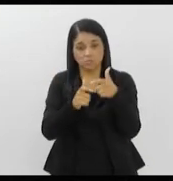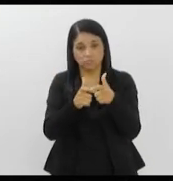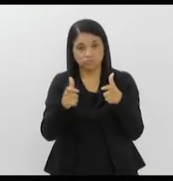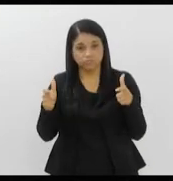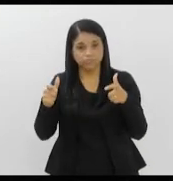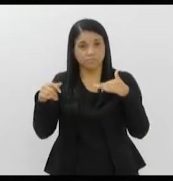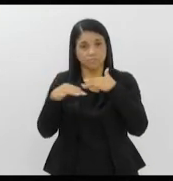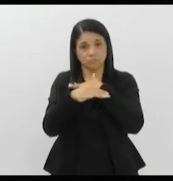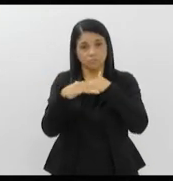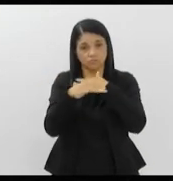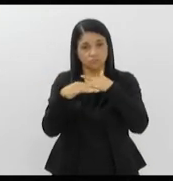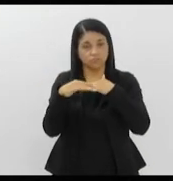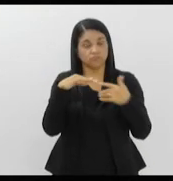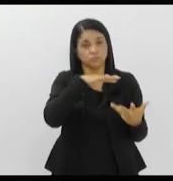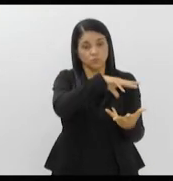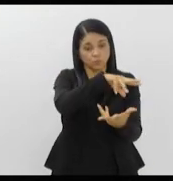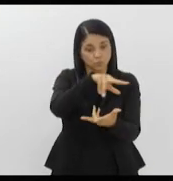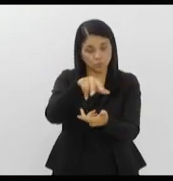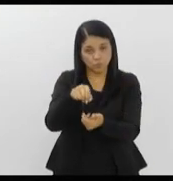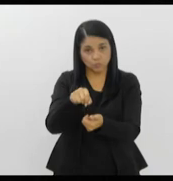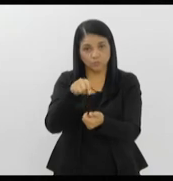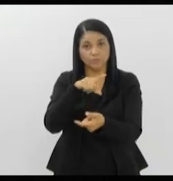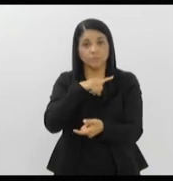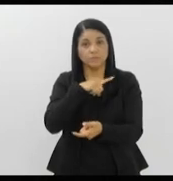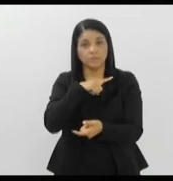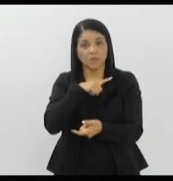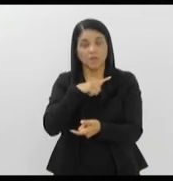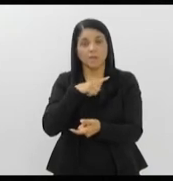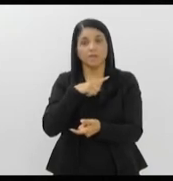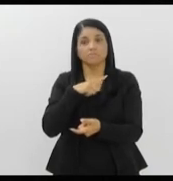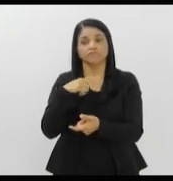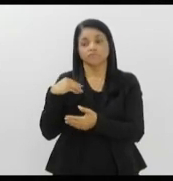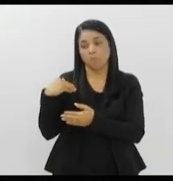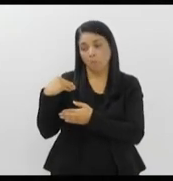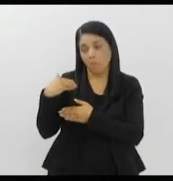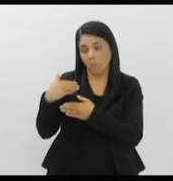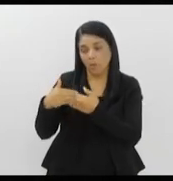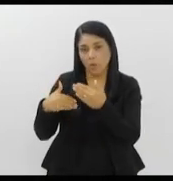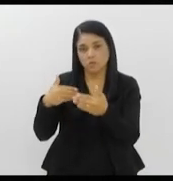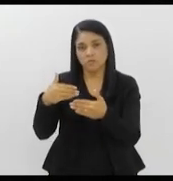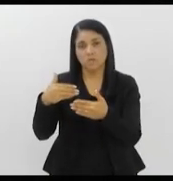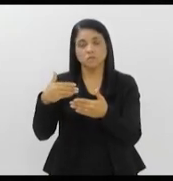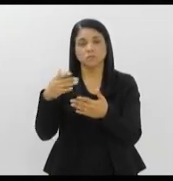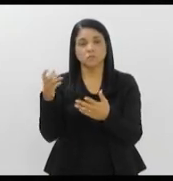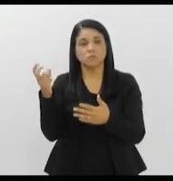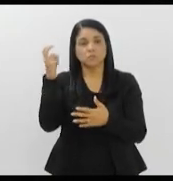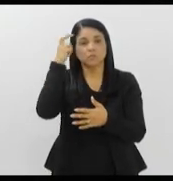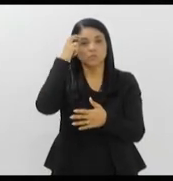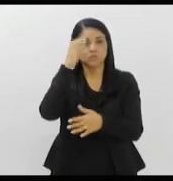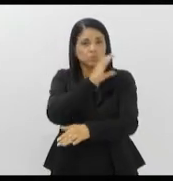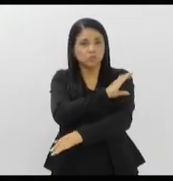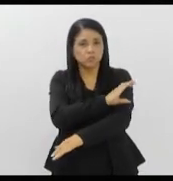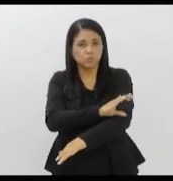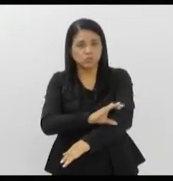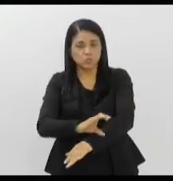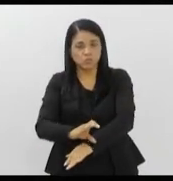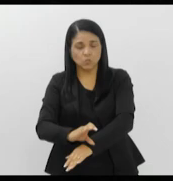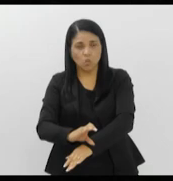mundo, nós temos ainda um processo cultural